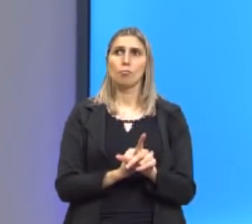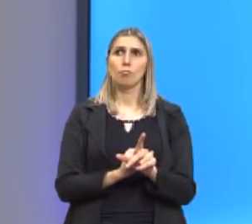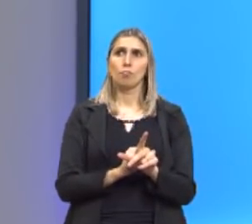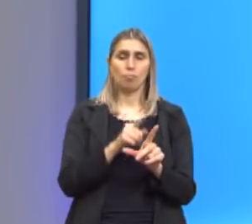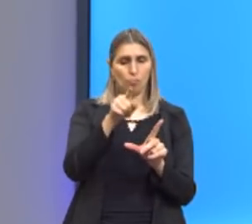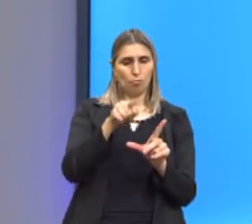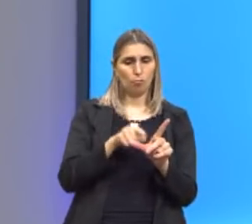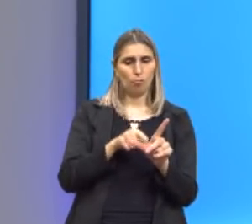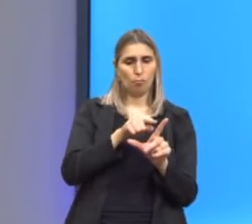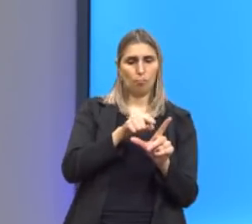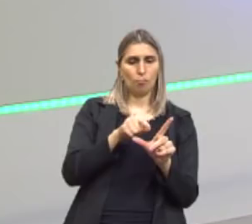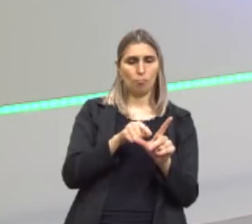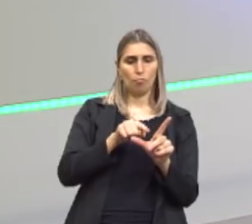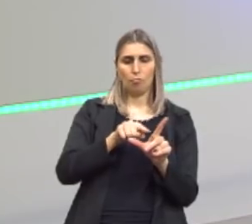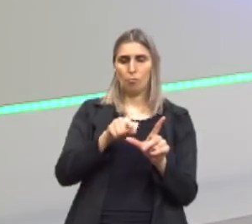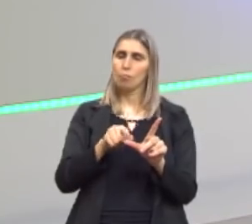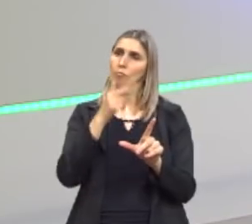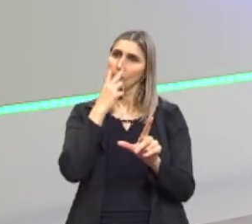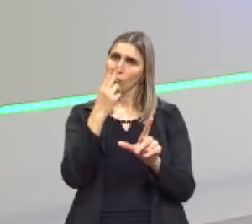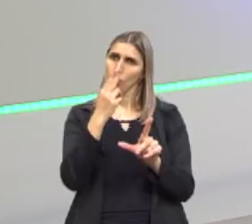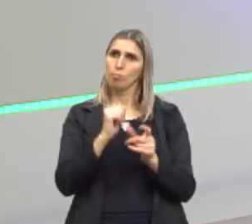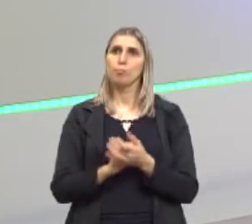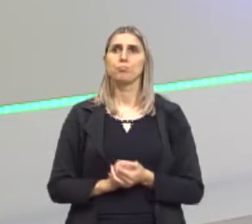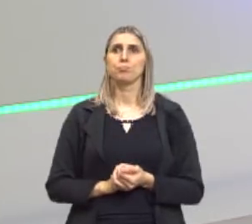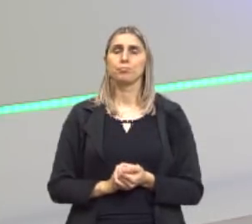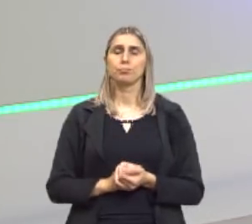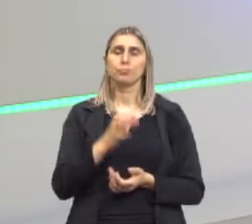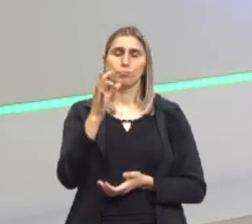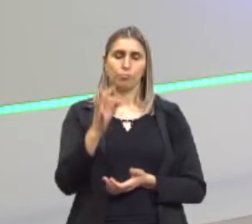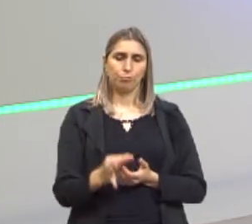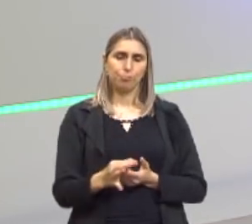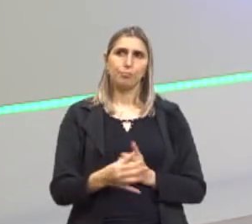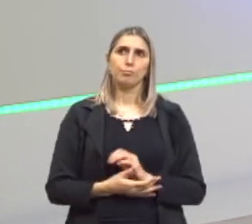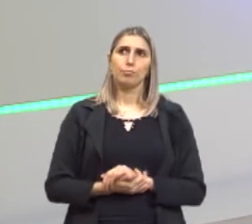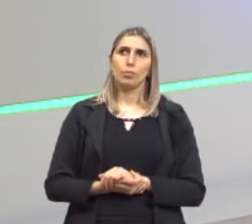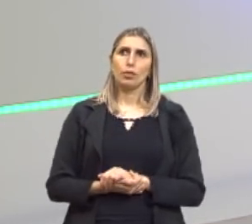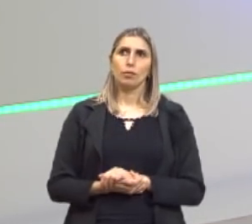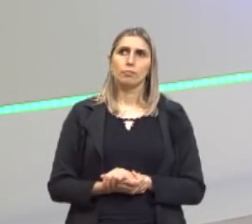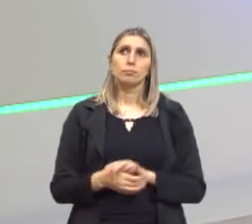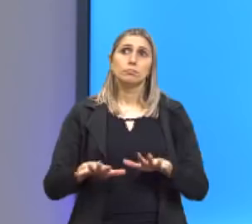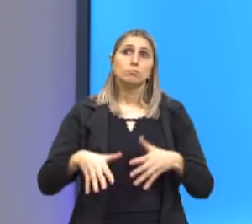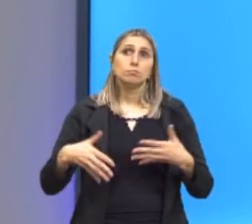refletido, teta R de teta refletido, certo? Então,